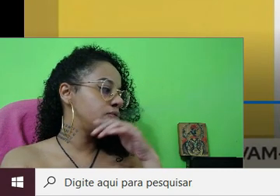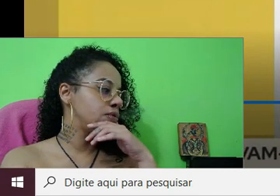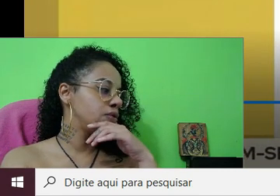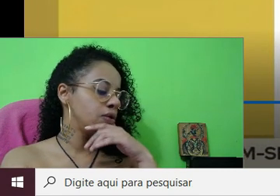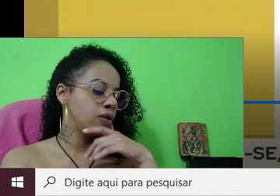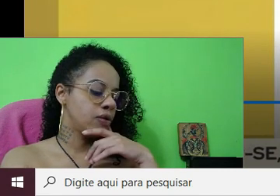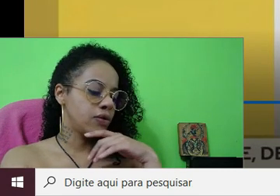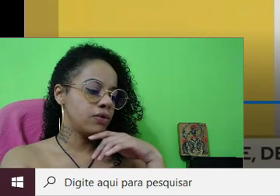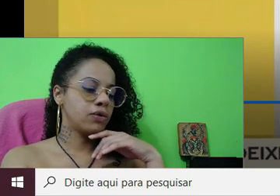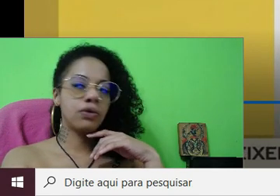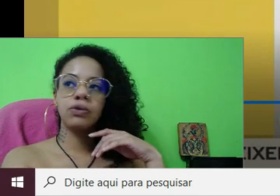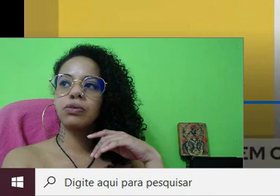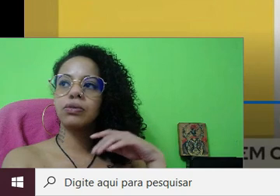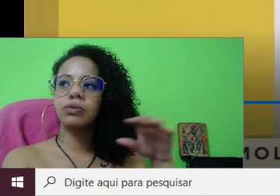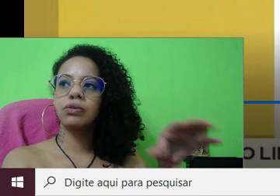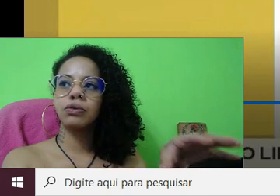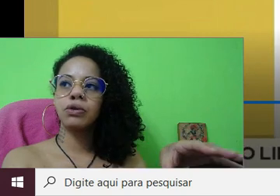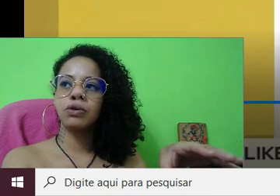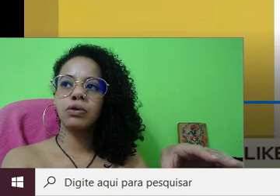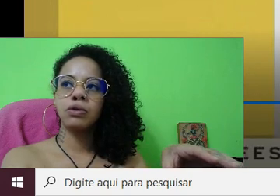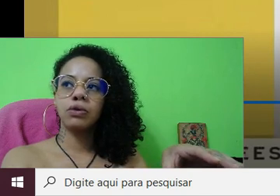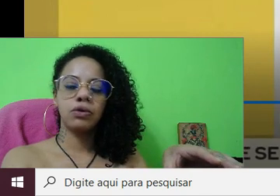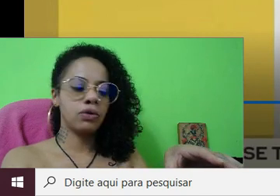na pandemia né